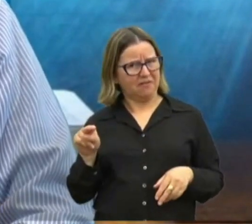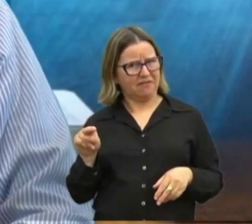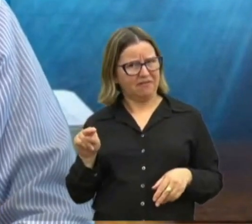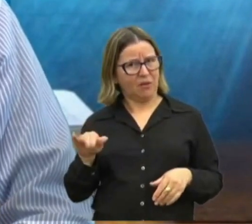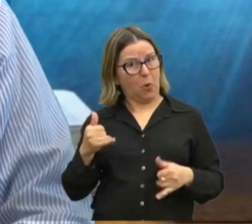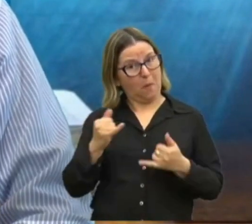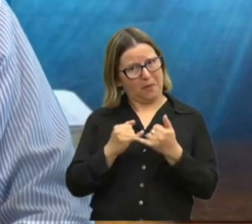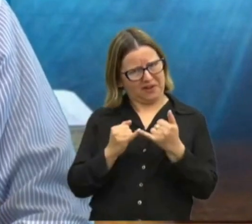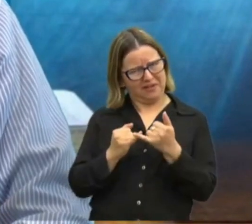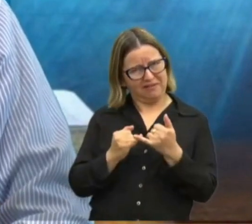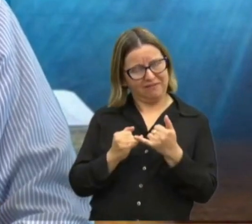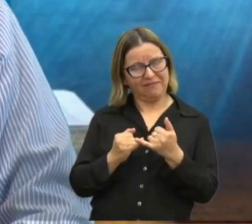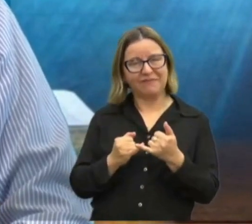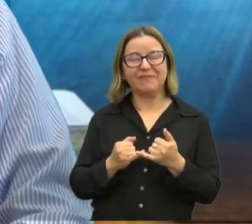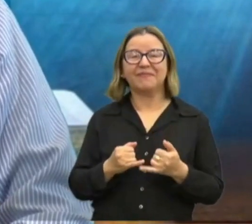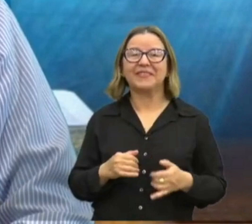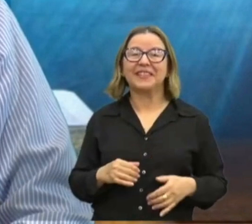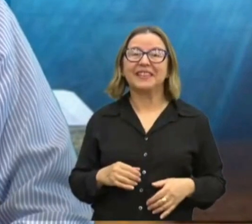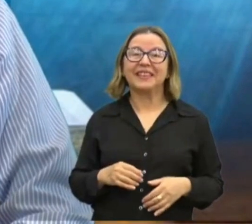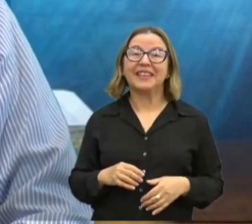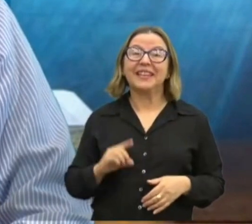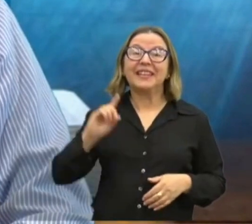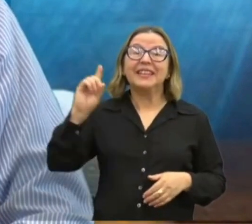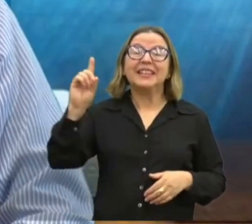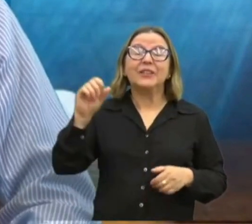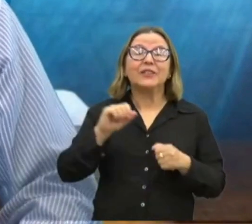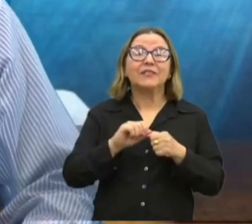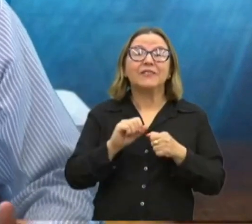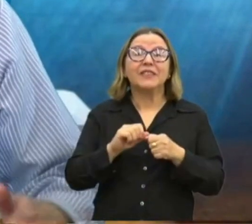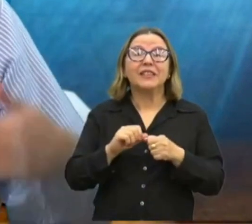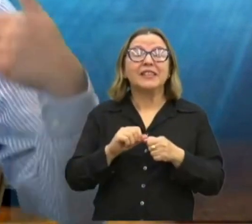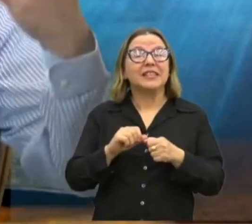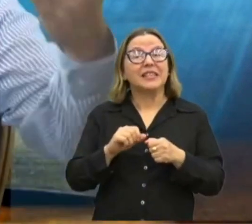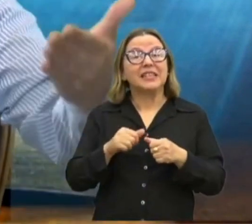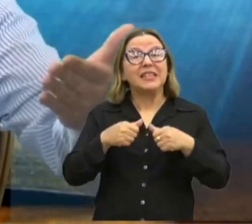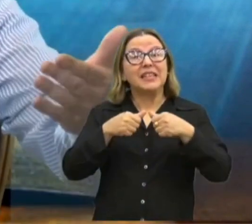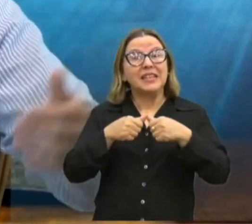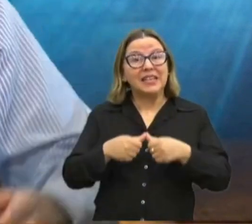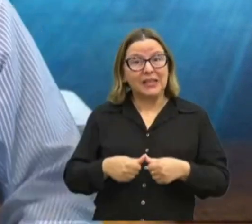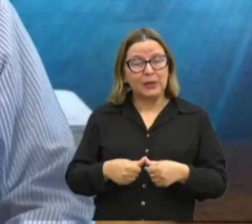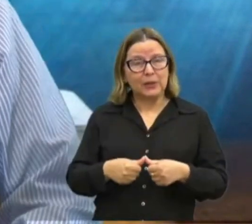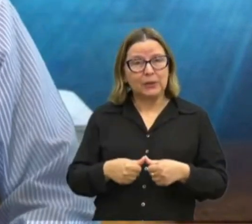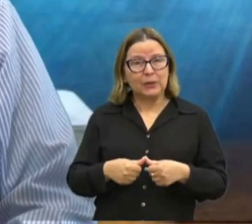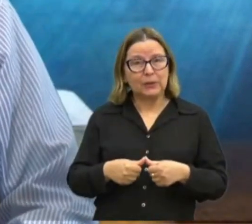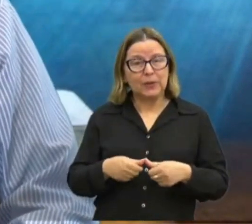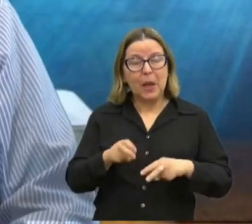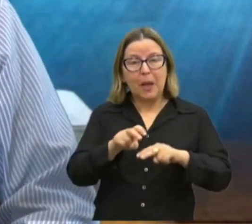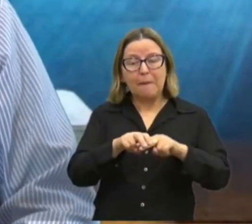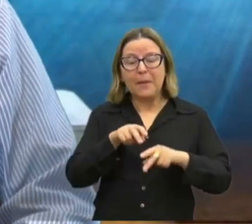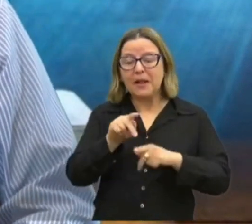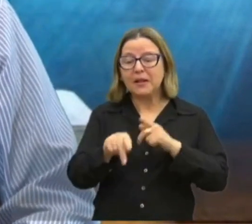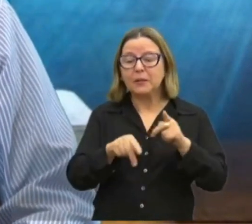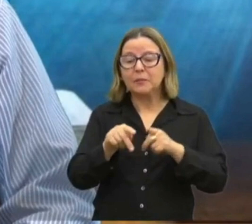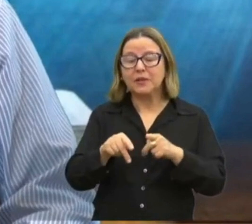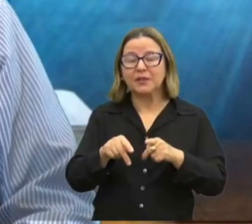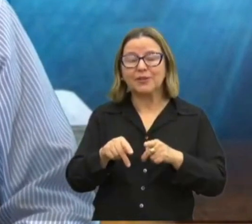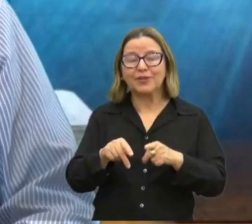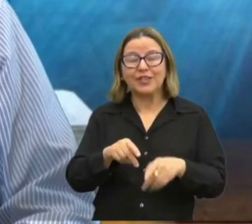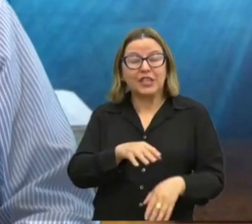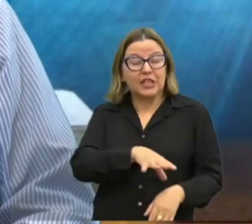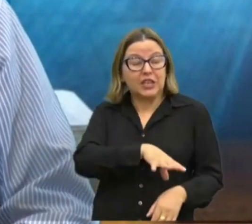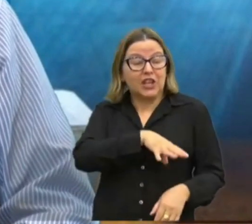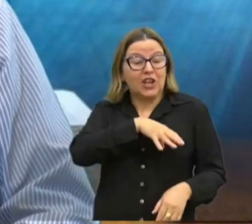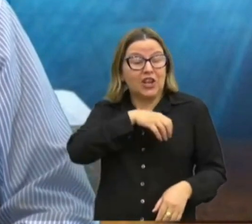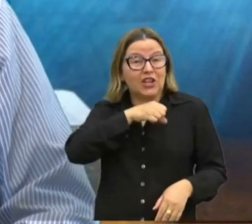por quem? Exatamente por aquelas pessoas que odiavam a ele. Odiavam ele. Né?